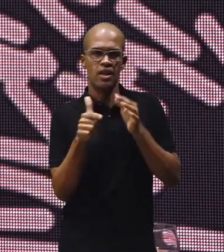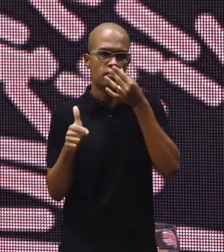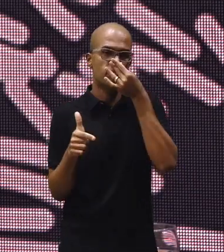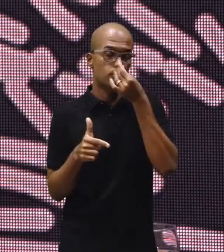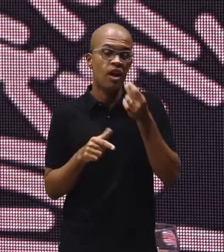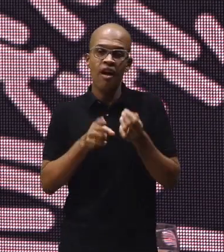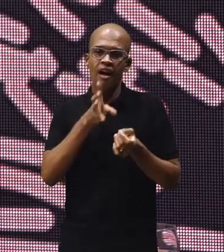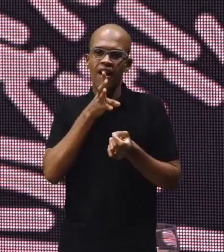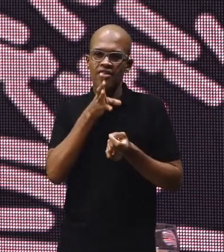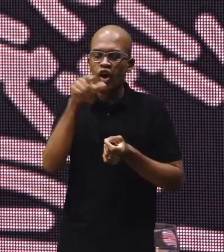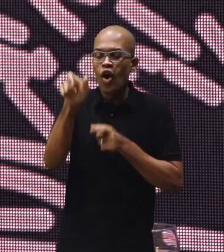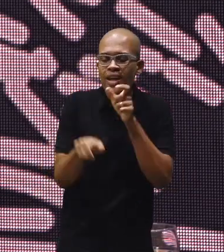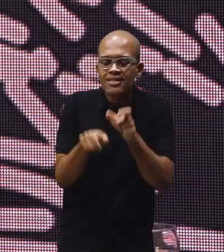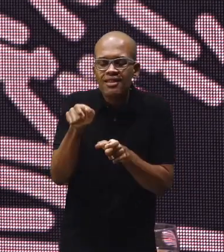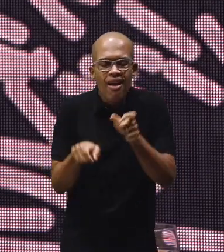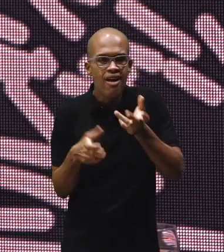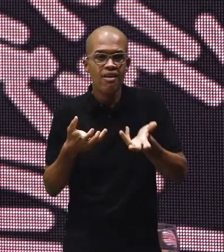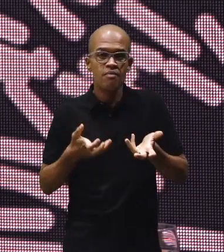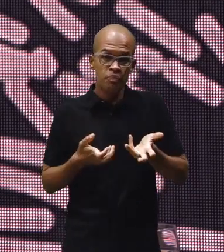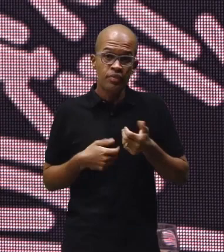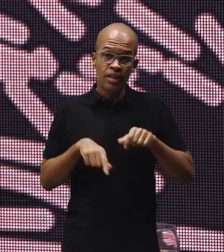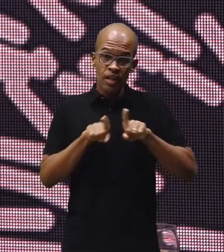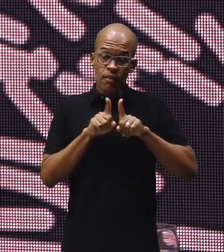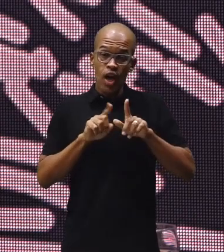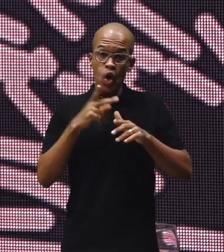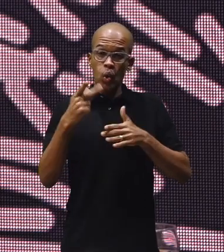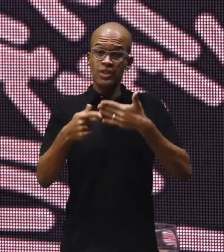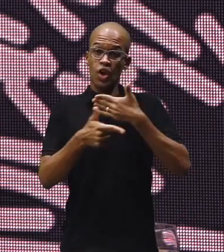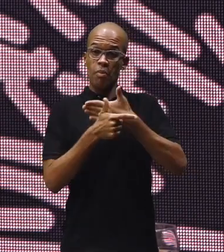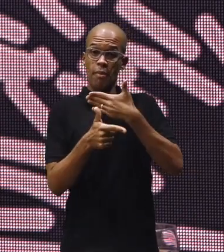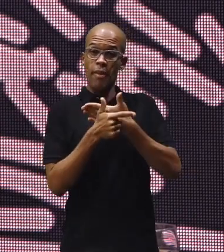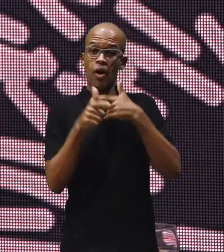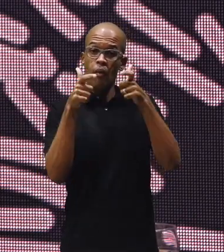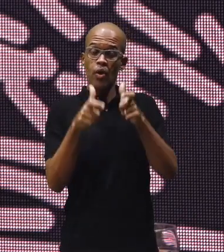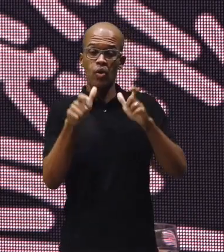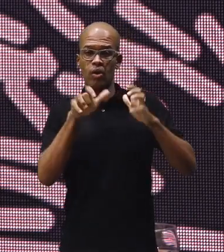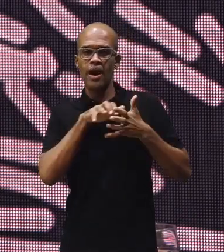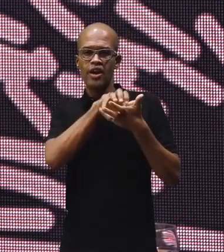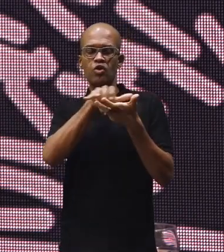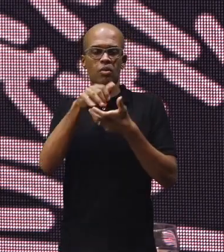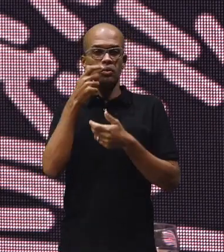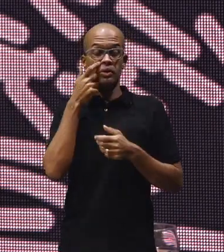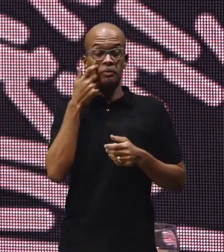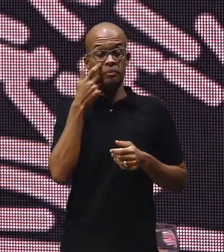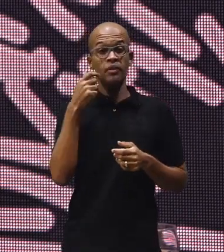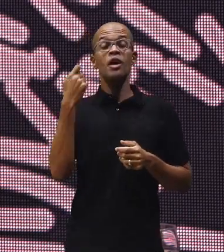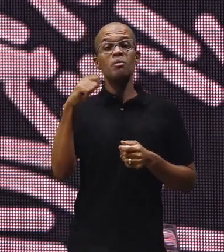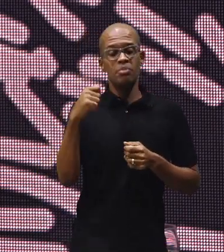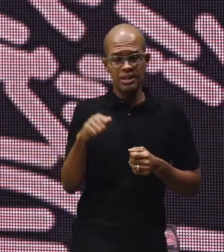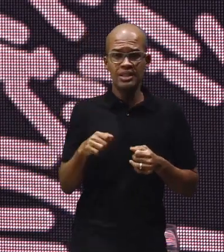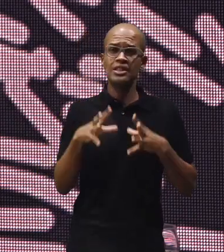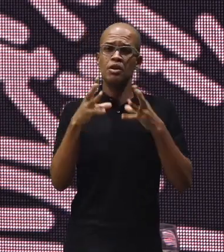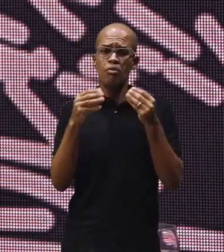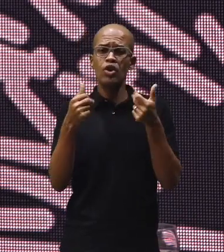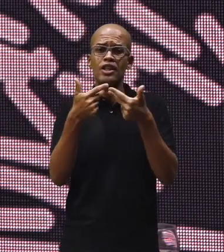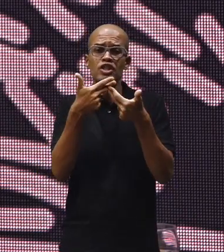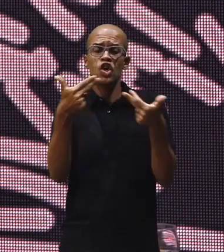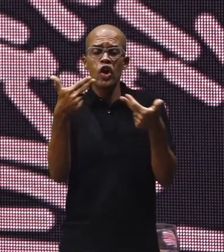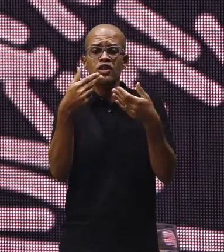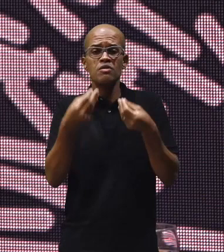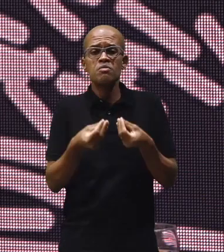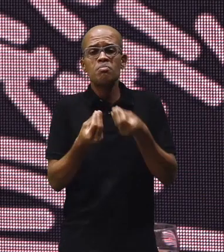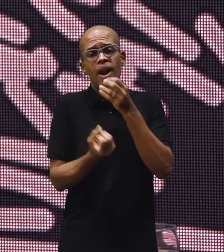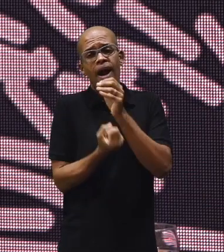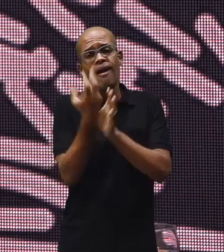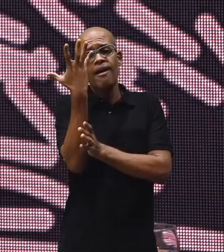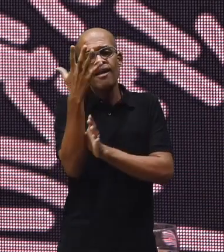se reconhecer, né, e seu papel e seu lugar no mundo. É preciso muitos dispositivos para gerar um